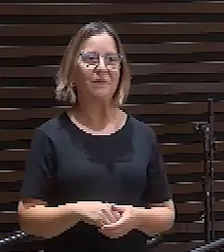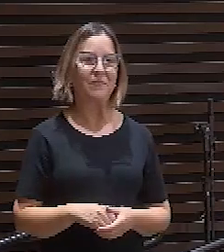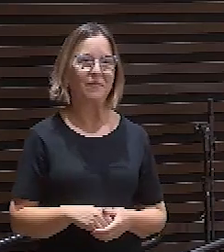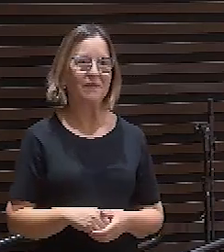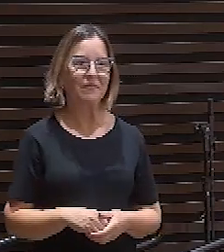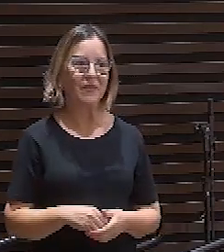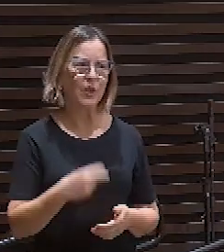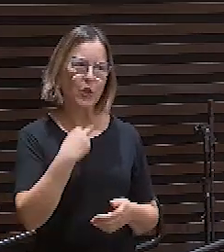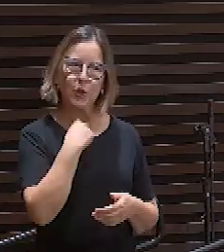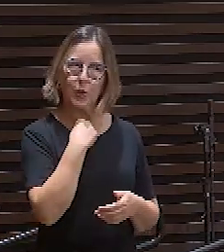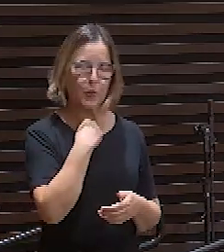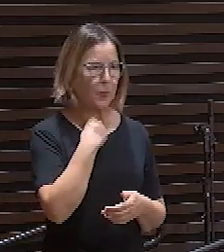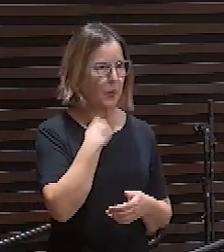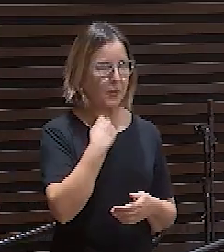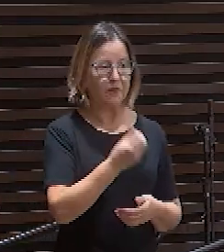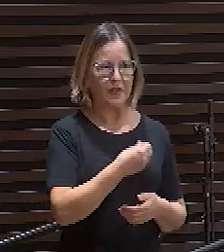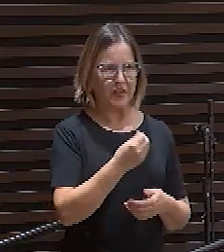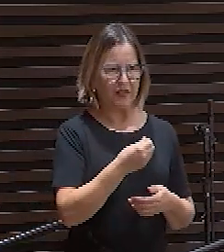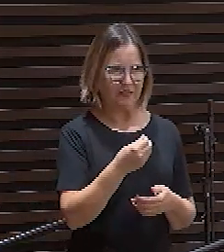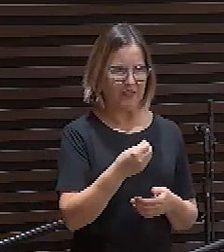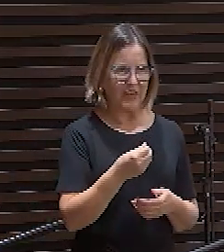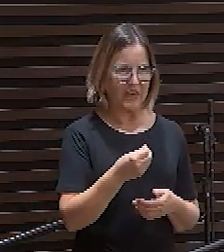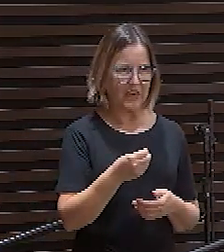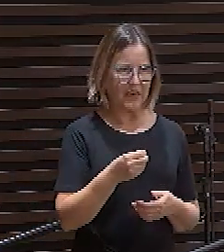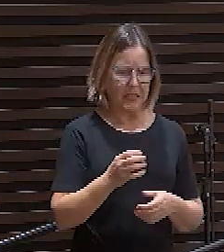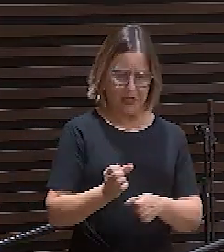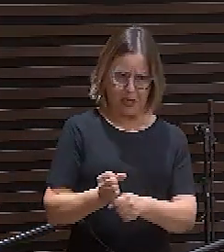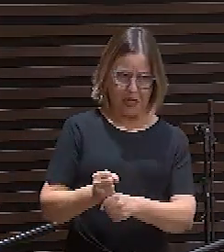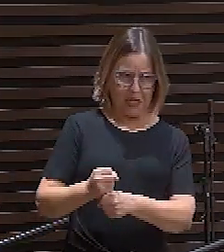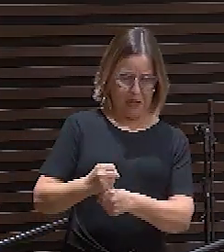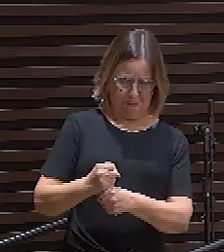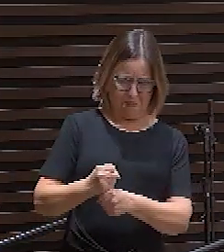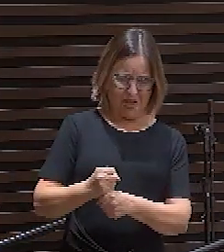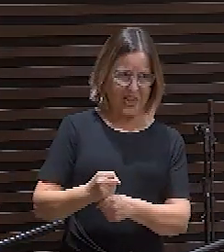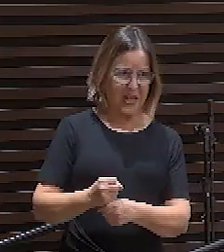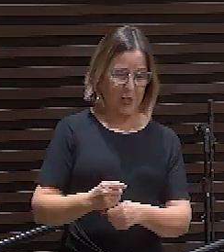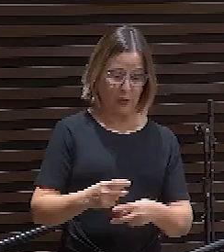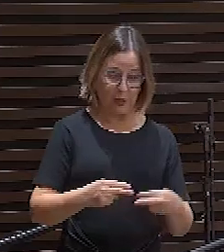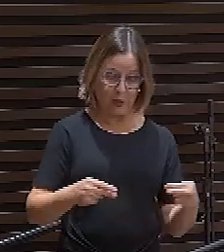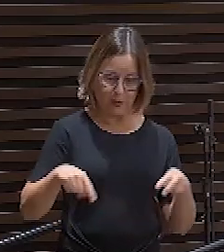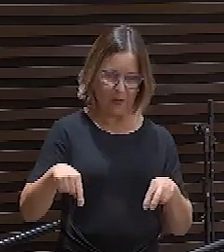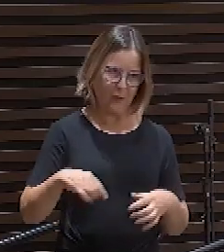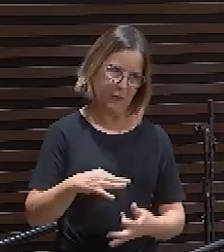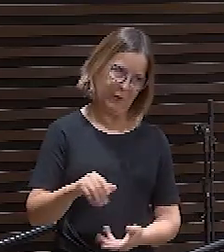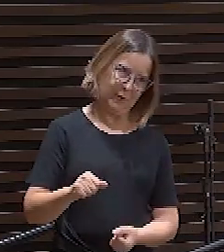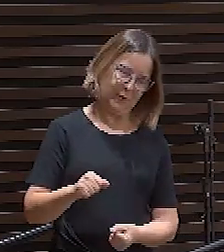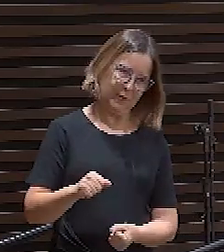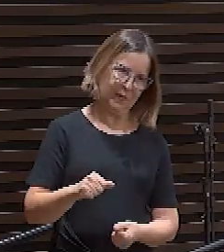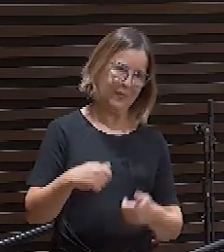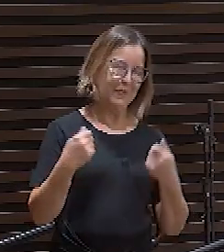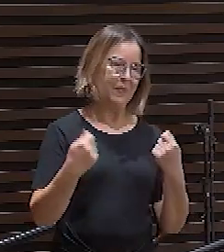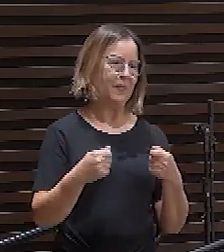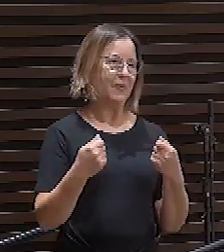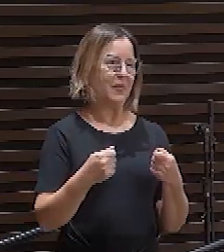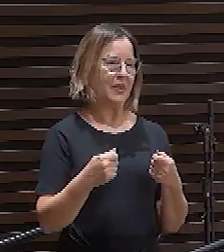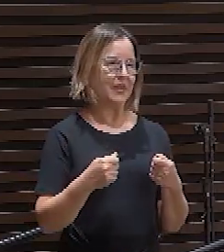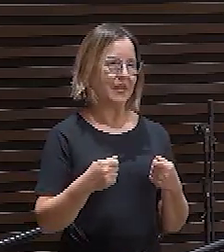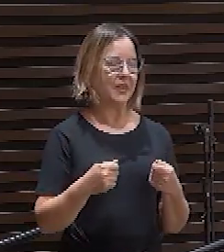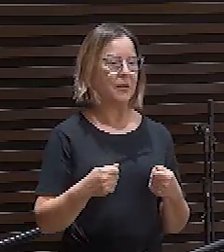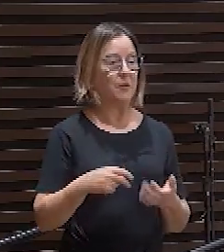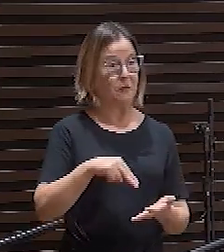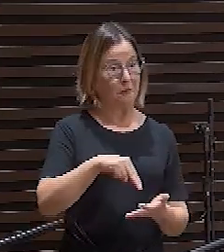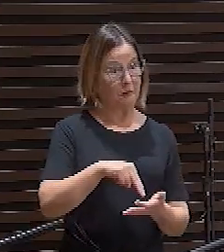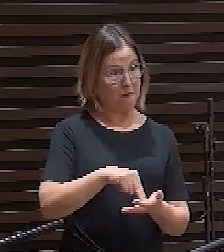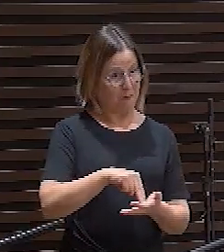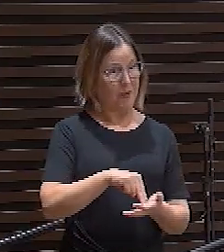podemos viver olhando para as coisas deste mundo. Nós temos que viver olhando para Jesus, autor e consumador da nossa fé. É o